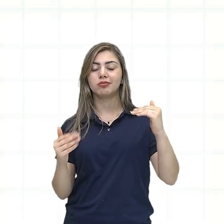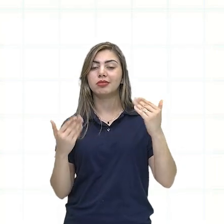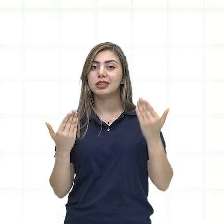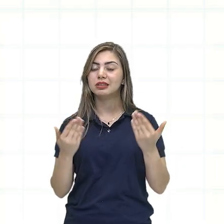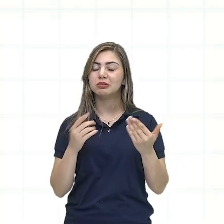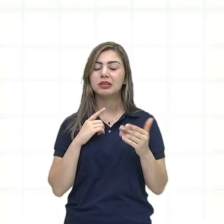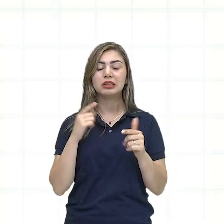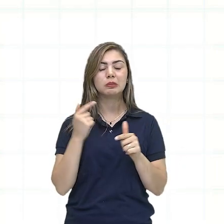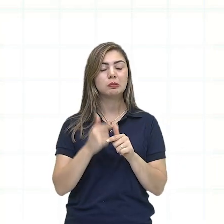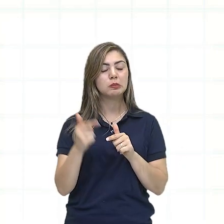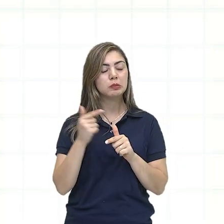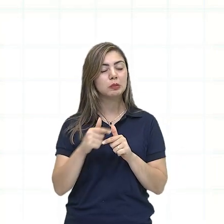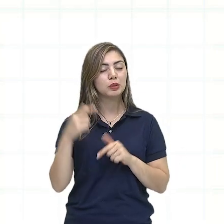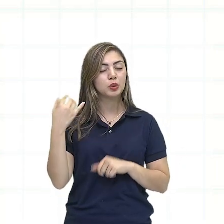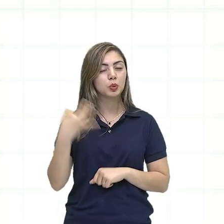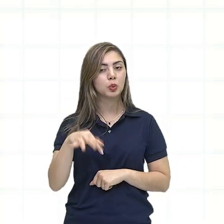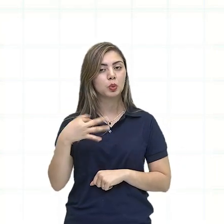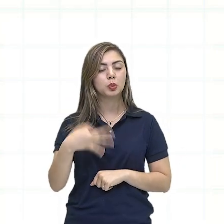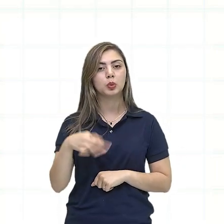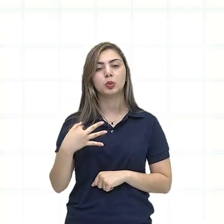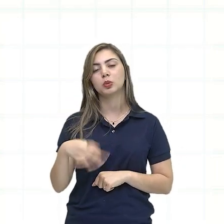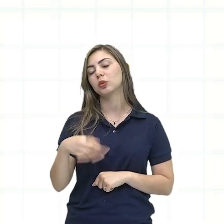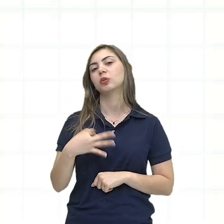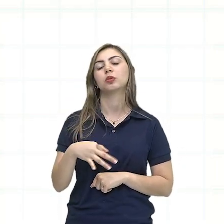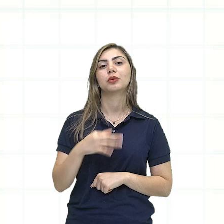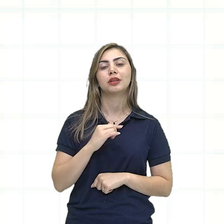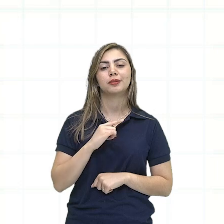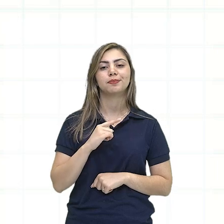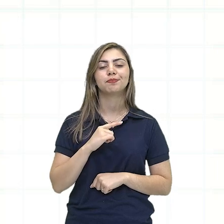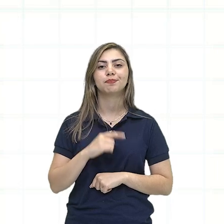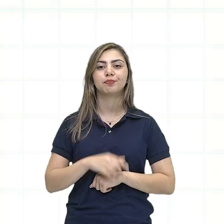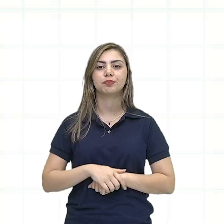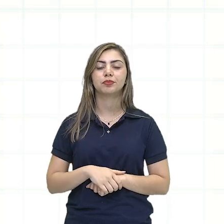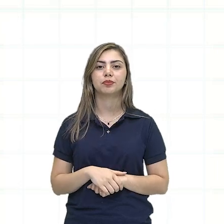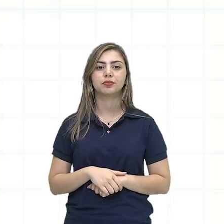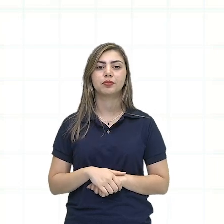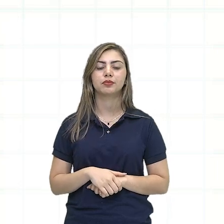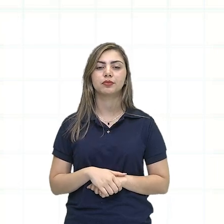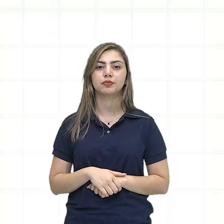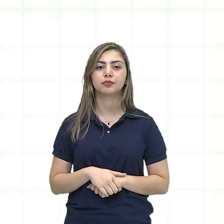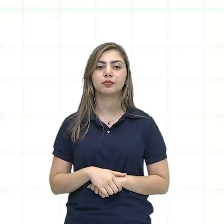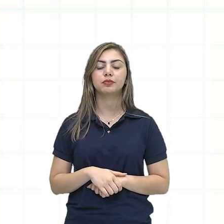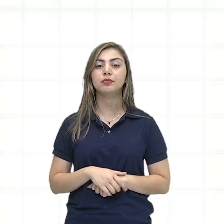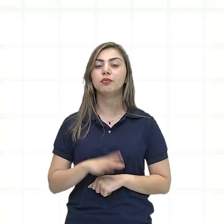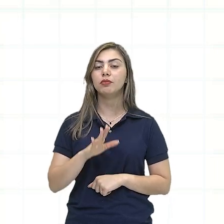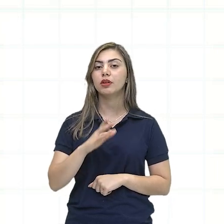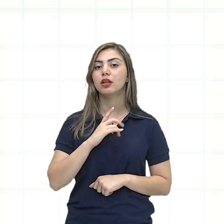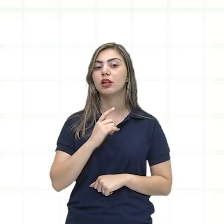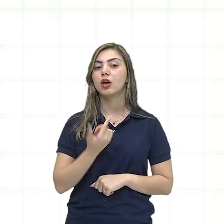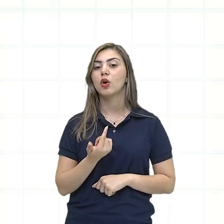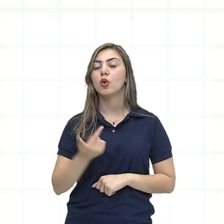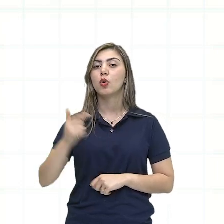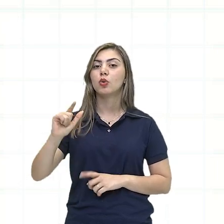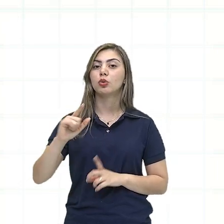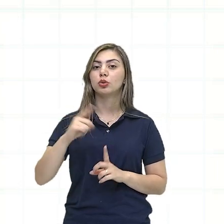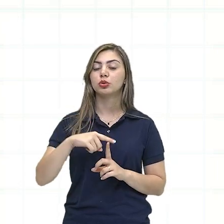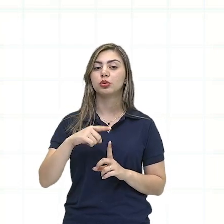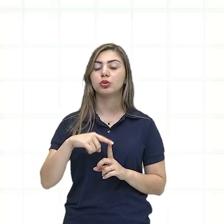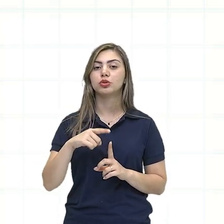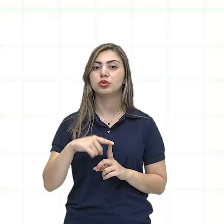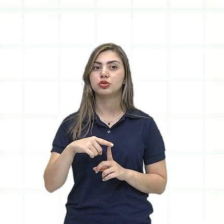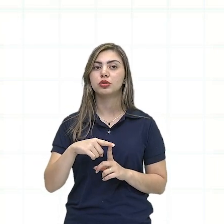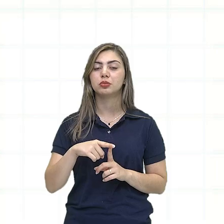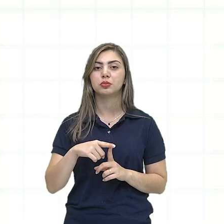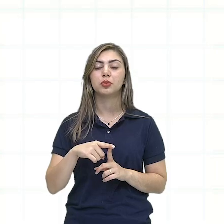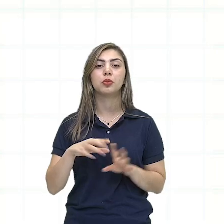e isso vai gerar muita dor no decorrer do dia, tá bom? Outro desvio postural que eu conheço